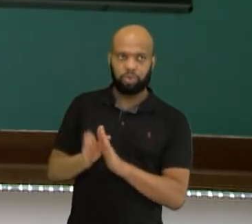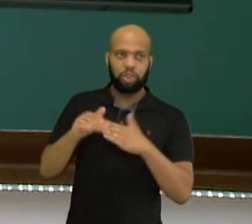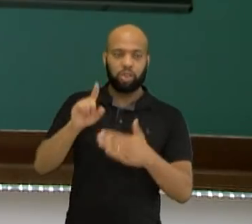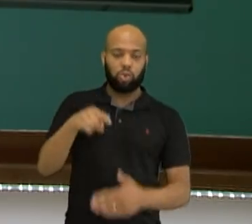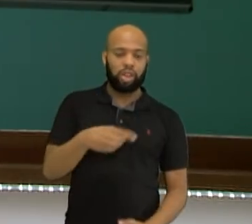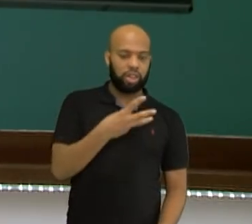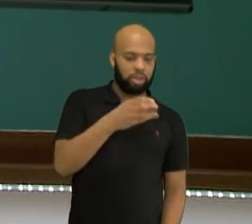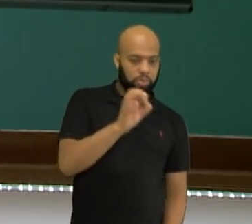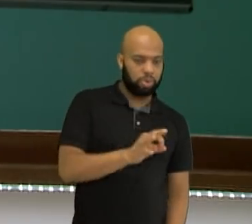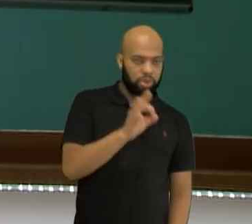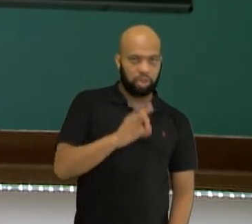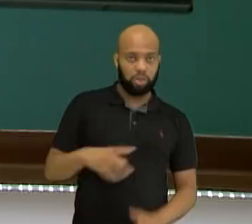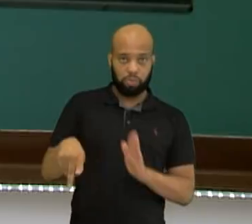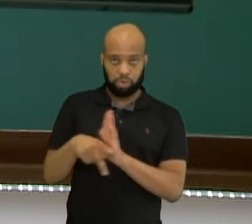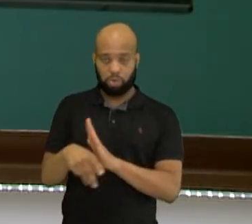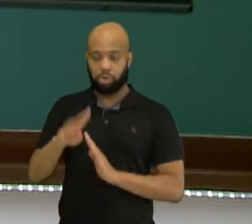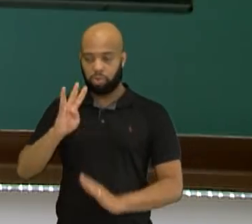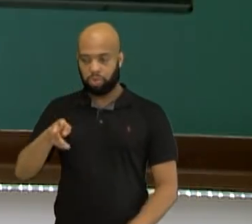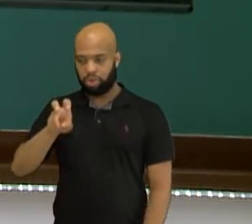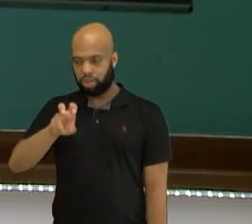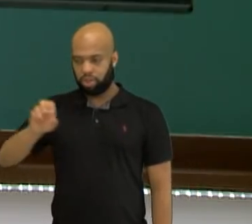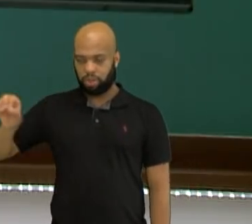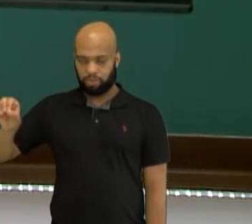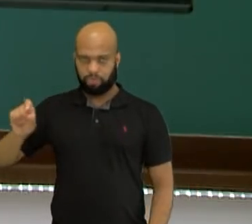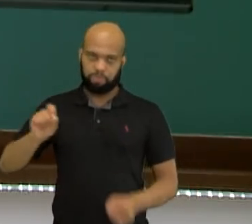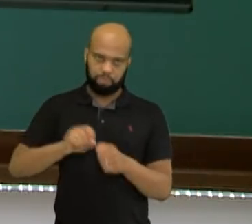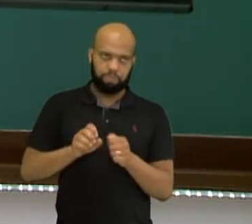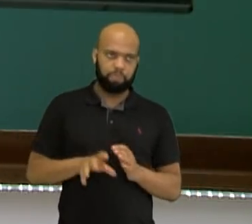de 4.500. Então, vamos calcular.